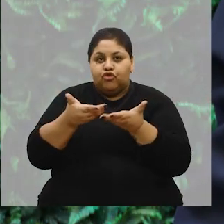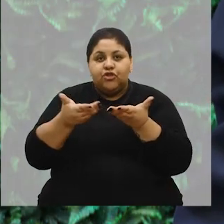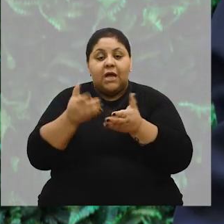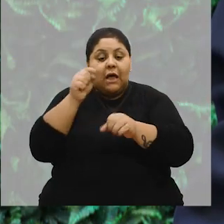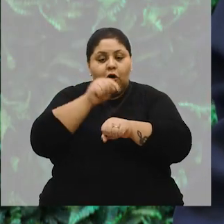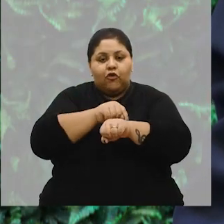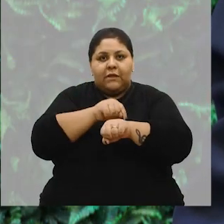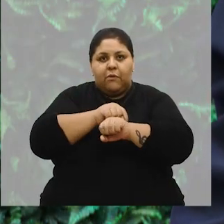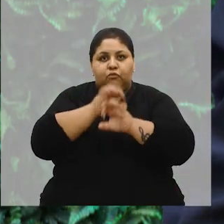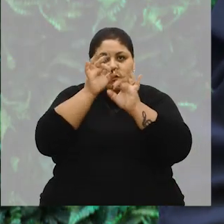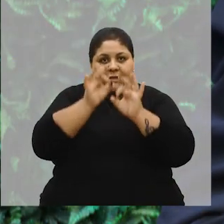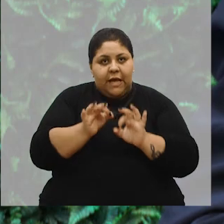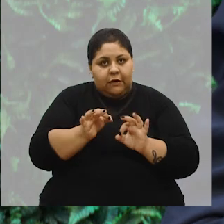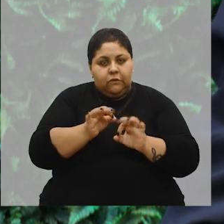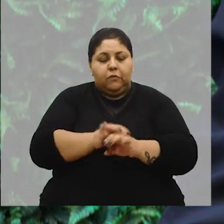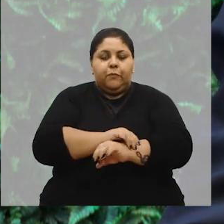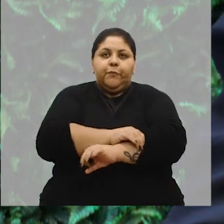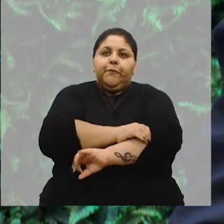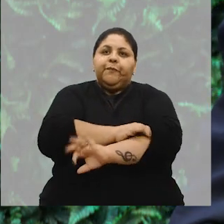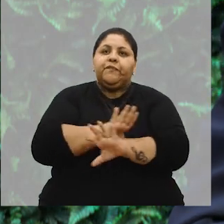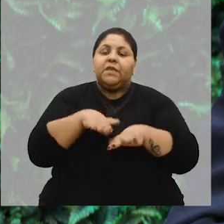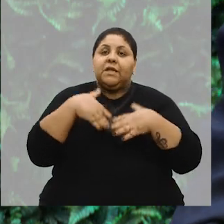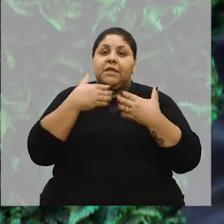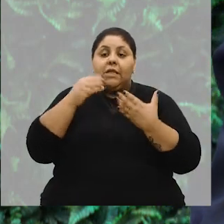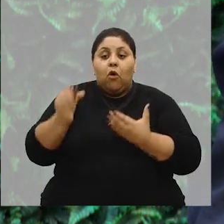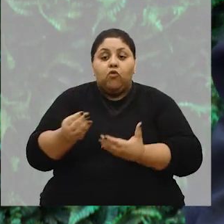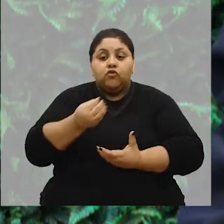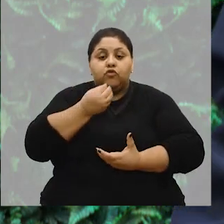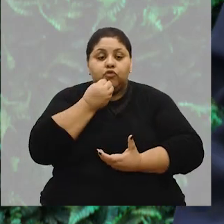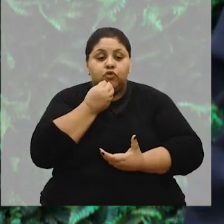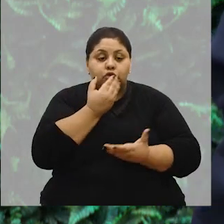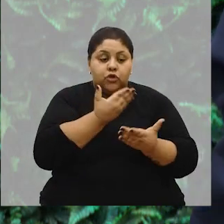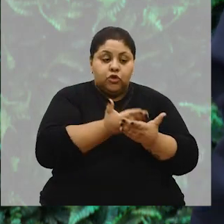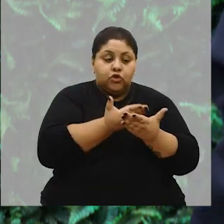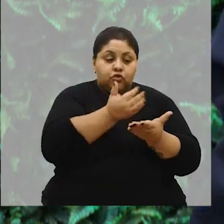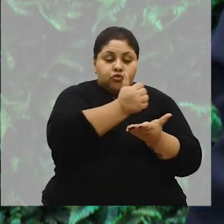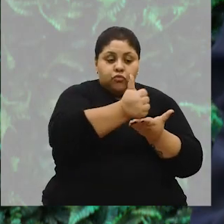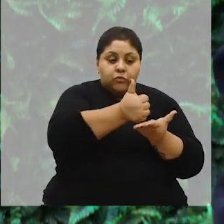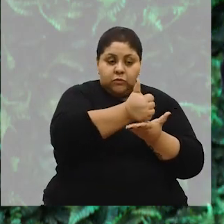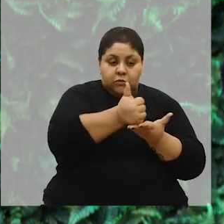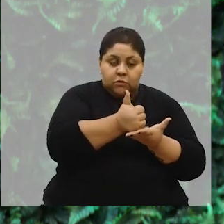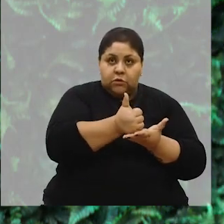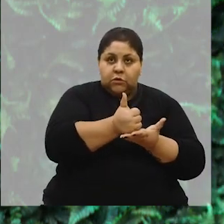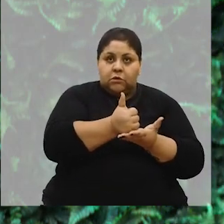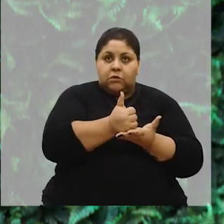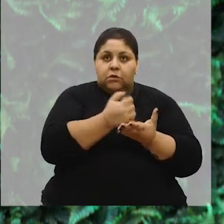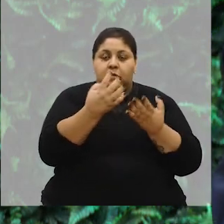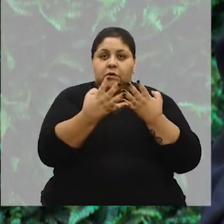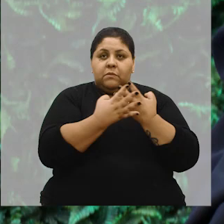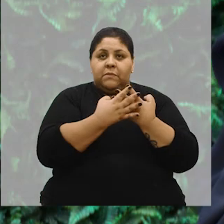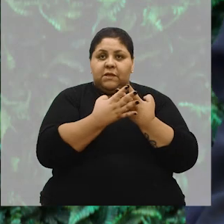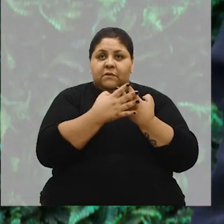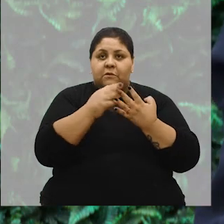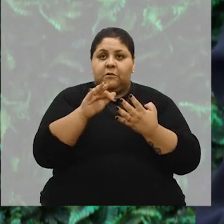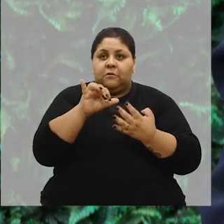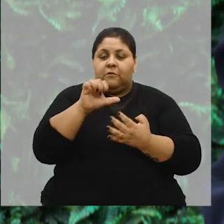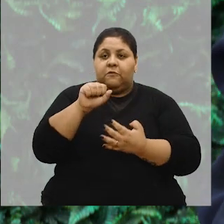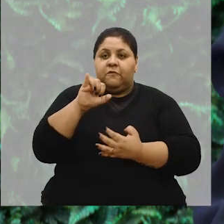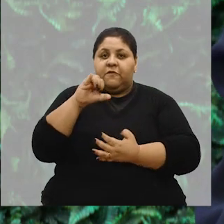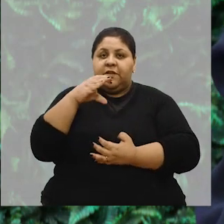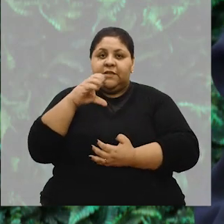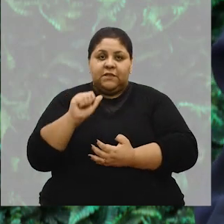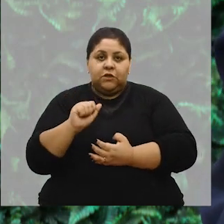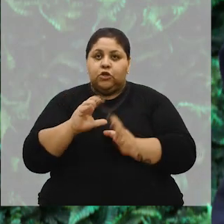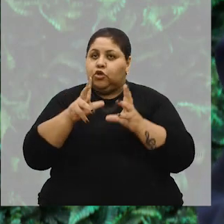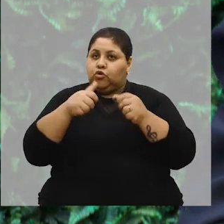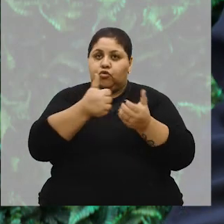tempo. Então, dá essa chance para que ele estude as coisas básicas, a matemática, a física, etc. E dá tudo aquilo que